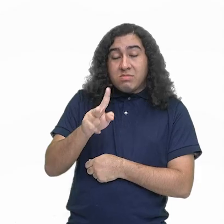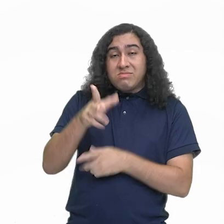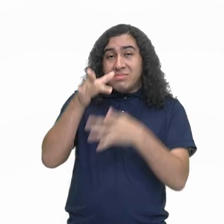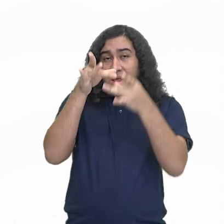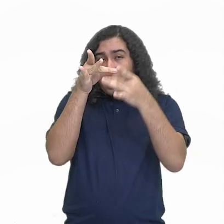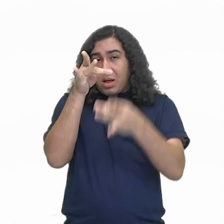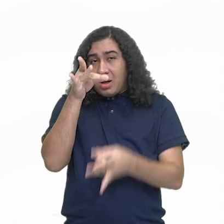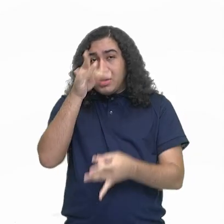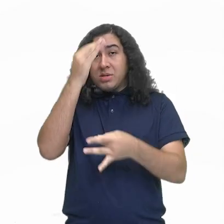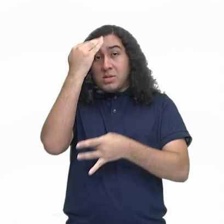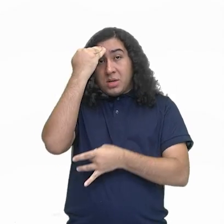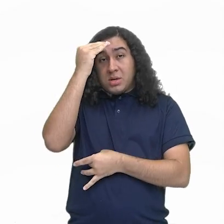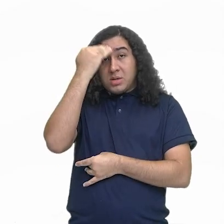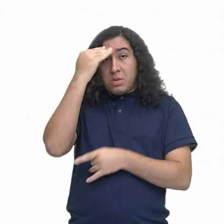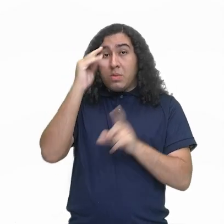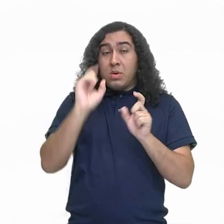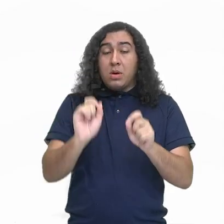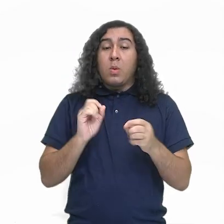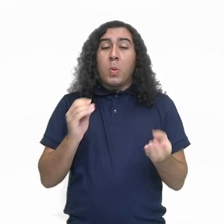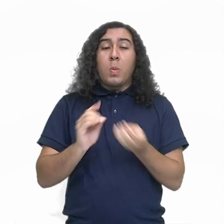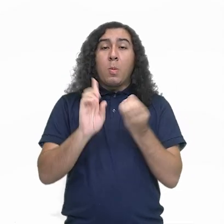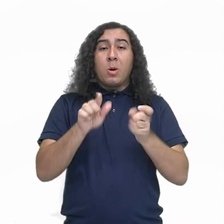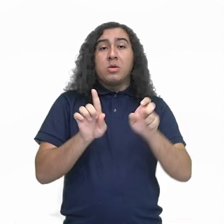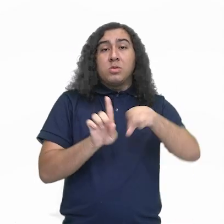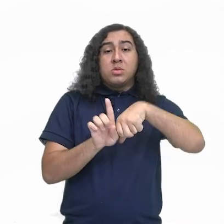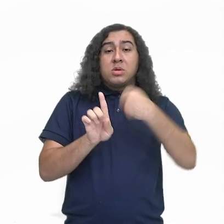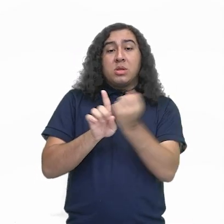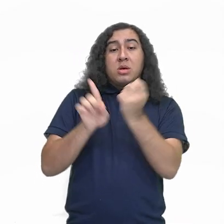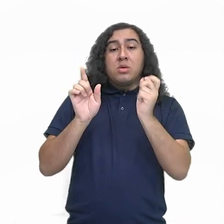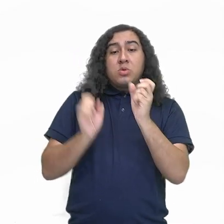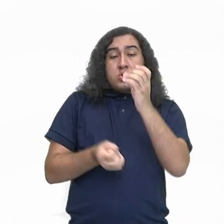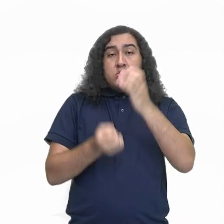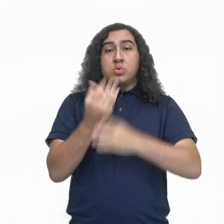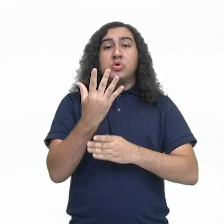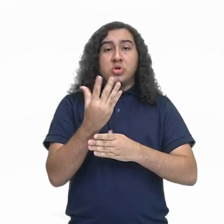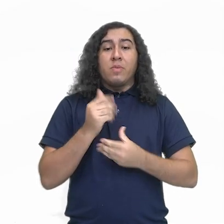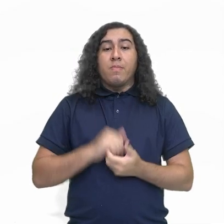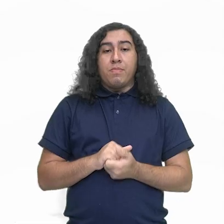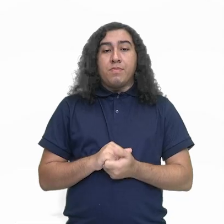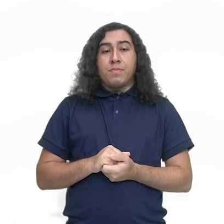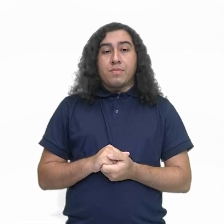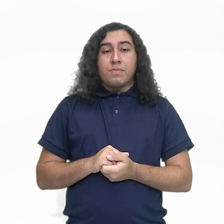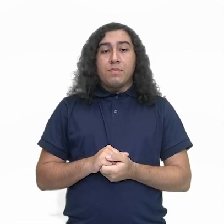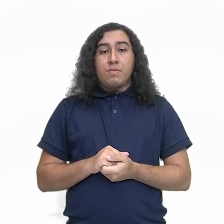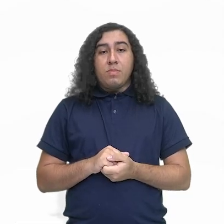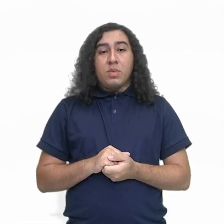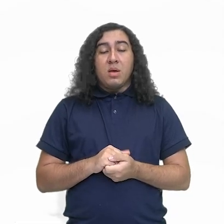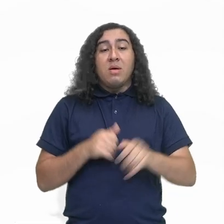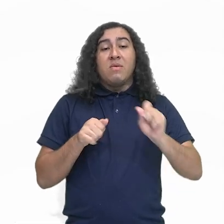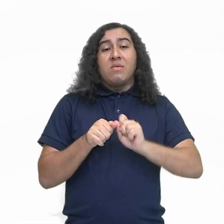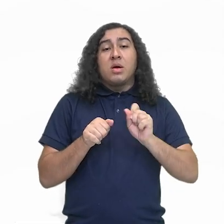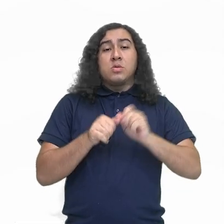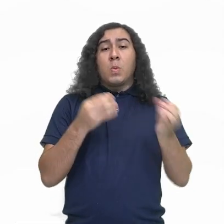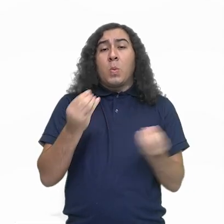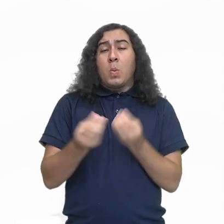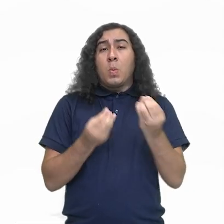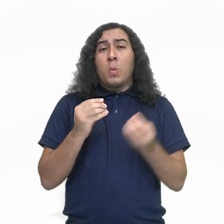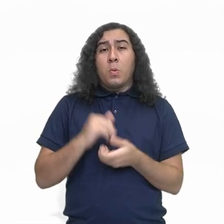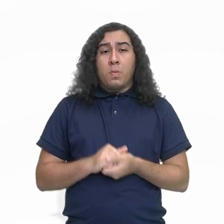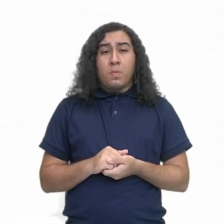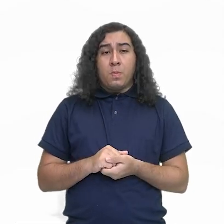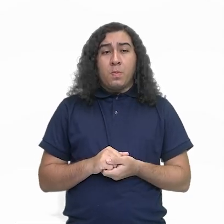microscópico e entender como essa sociedade se forma, isto é, feito de uma maneira